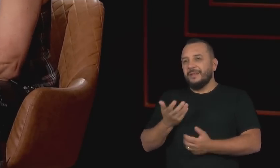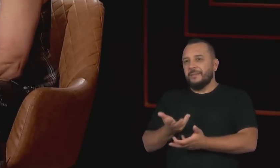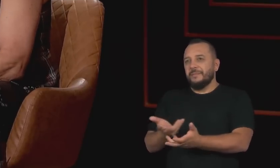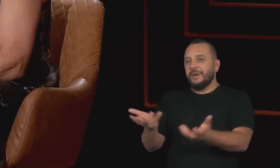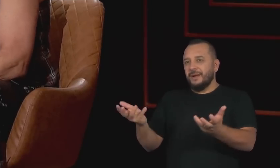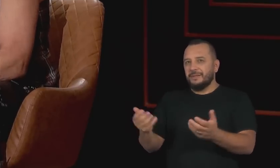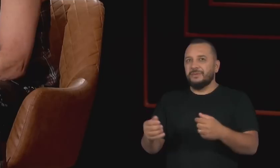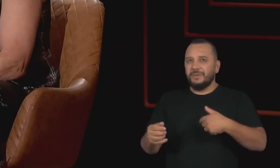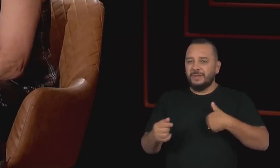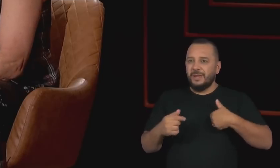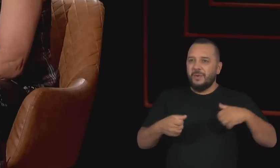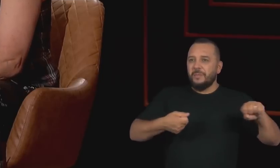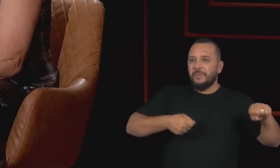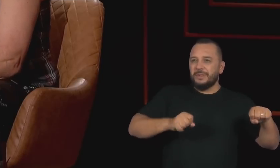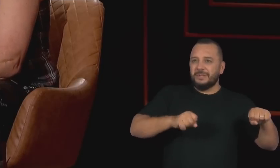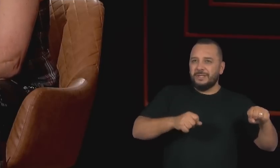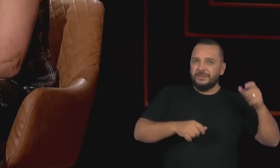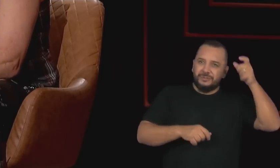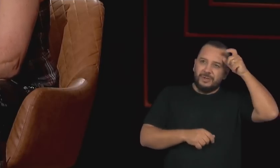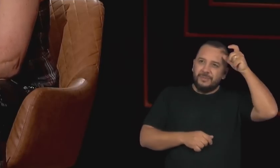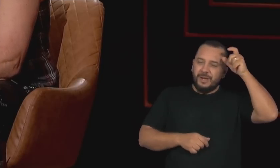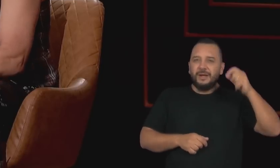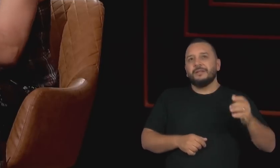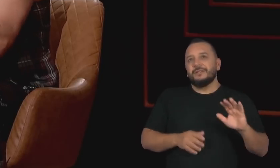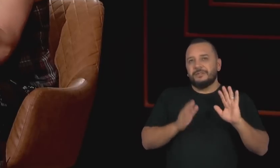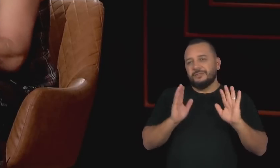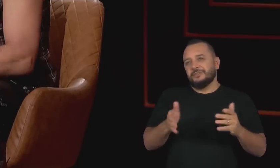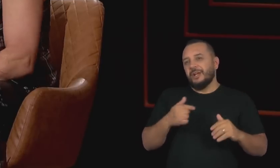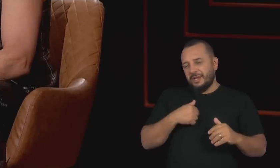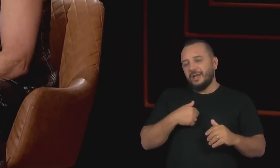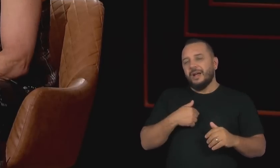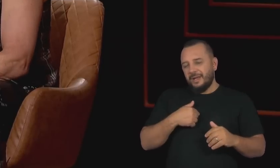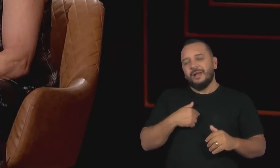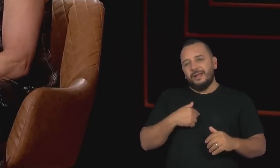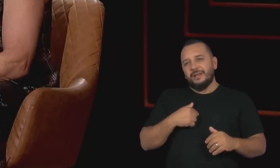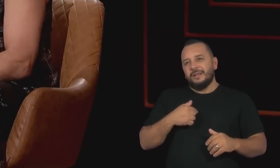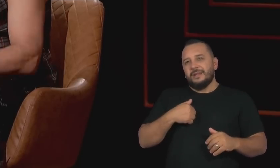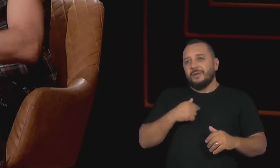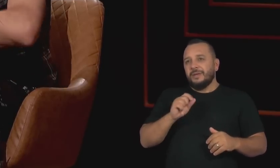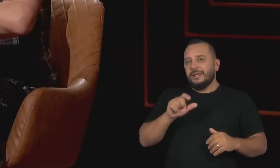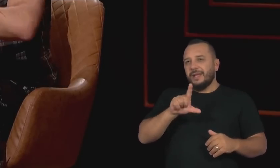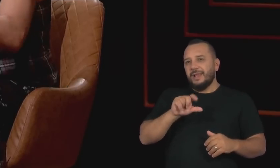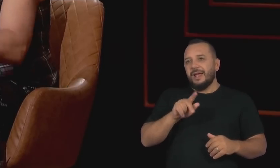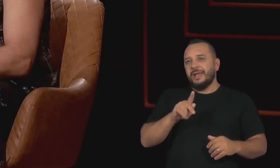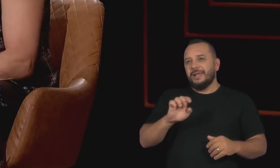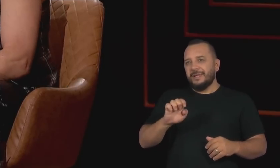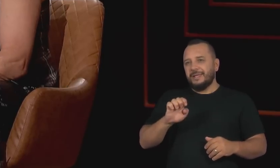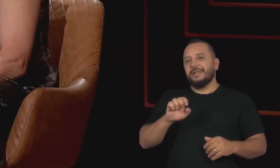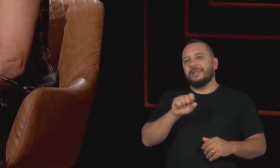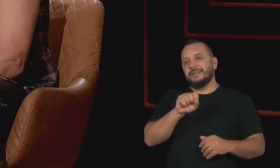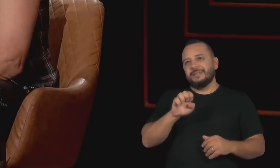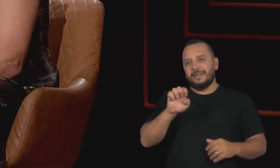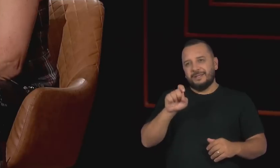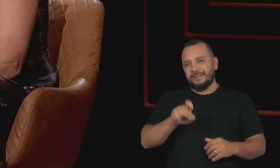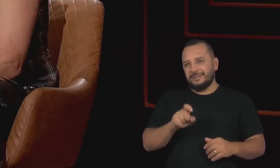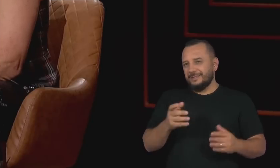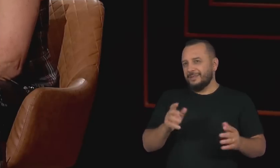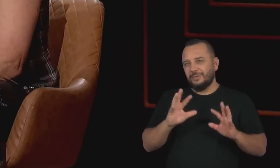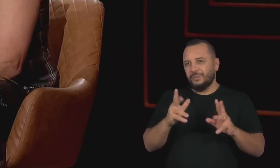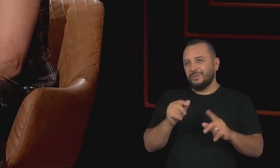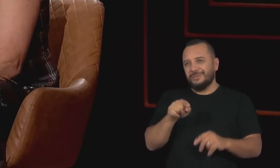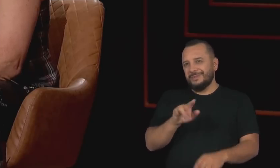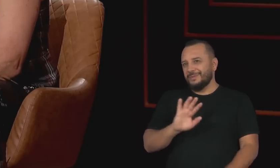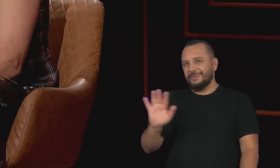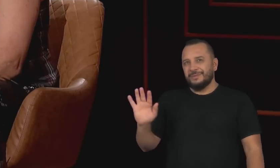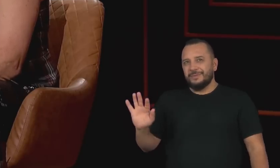te montar e te dirigir, sei lá. I like sex, eu quero suar, I like surf, eu quero entubar, só queimar de bomba. Já falava de todas essas porra aí, tudo aí.